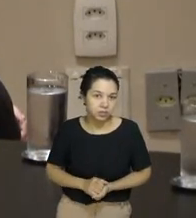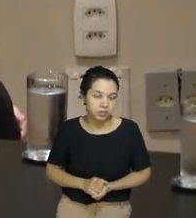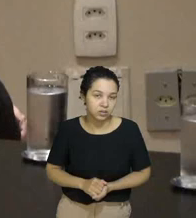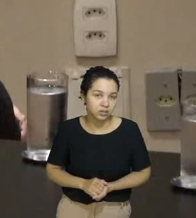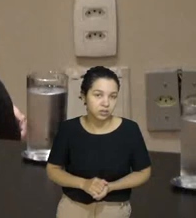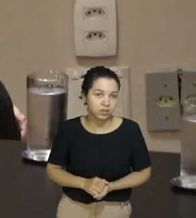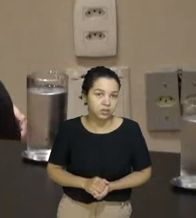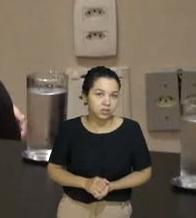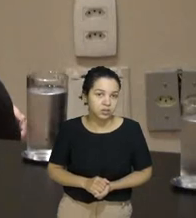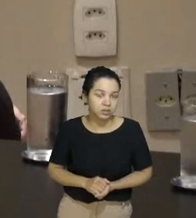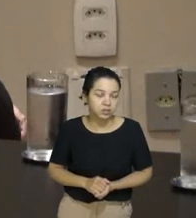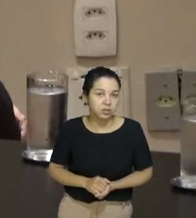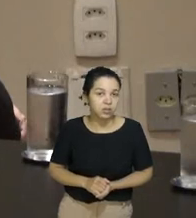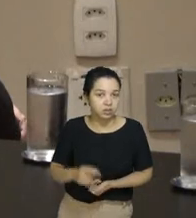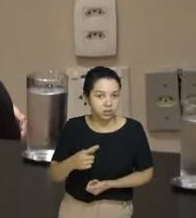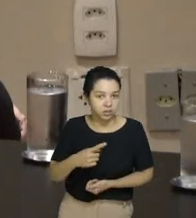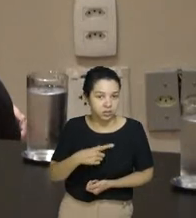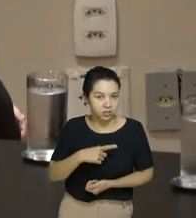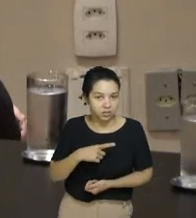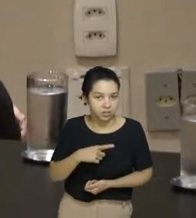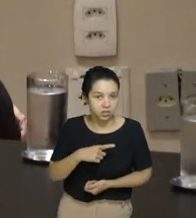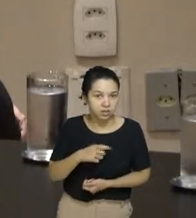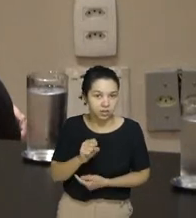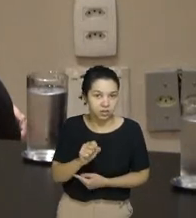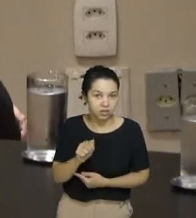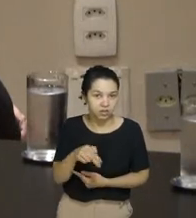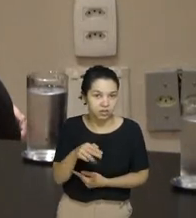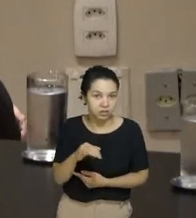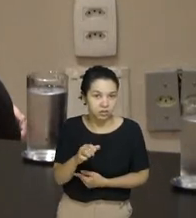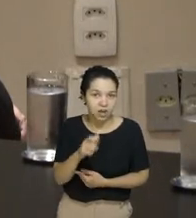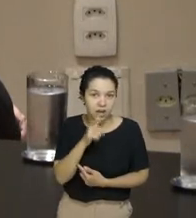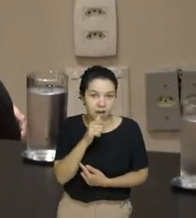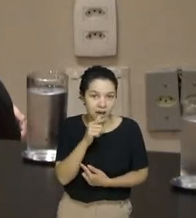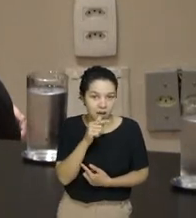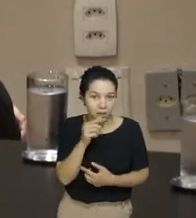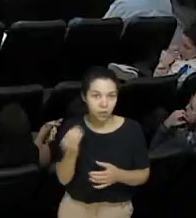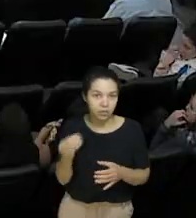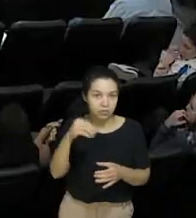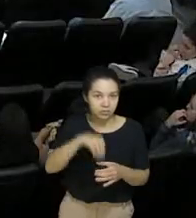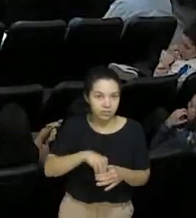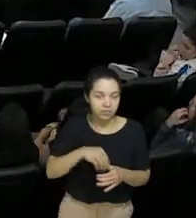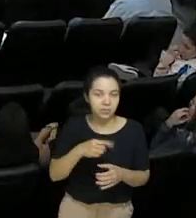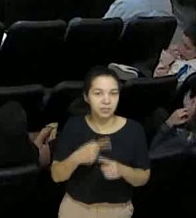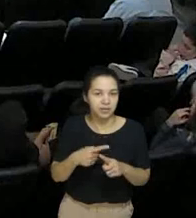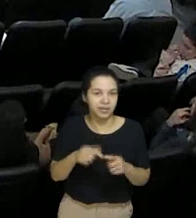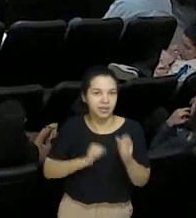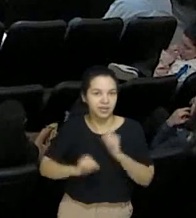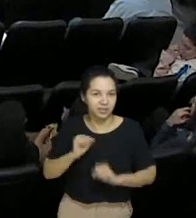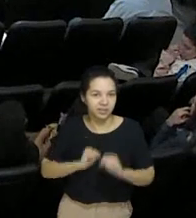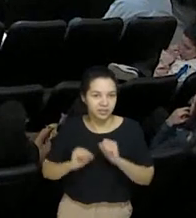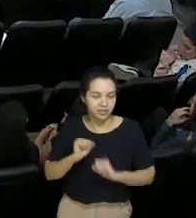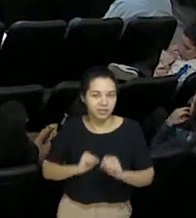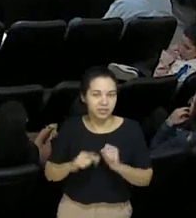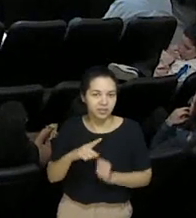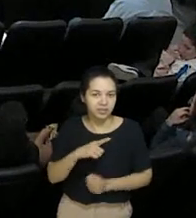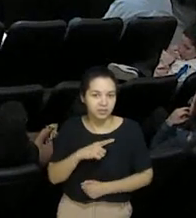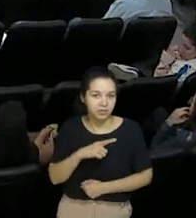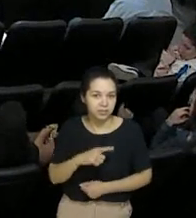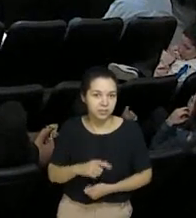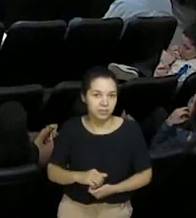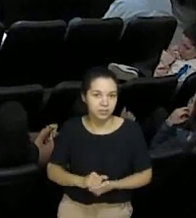eu brinco assim, a gente vai botar um ansiolítico na nossa água lá, porque às vezes bate uma ansiedade da gente, assim, né? Mas, enfim, gente,